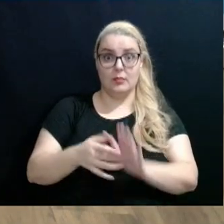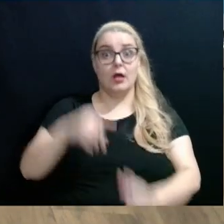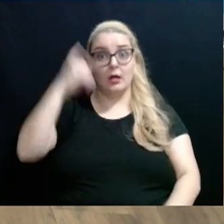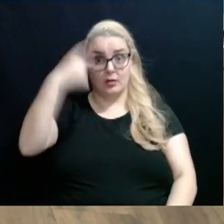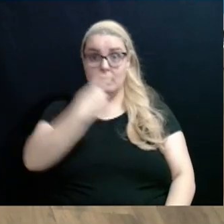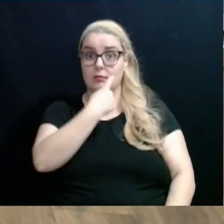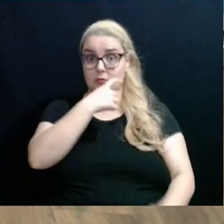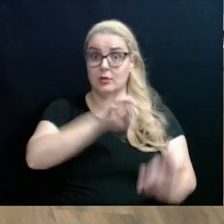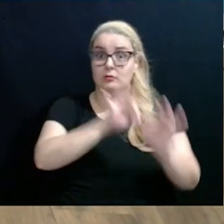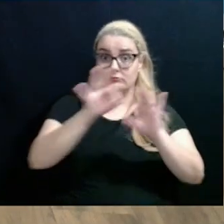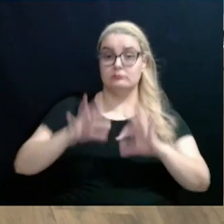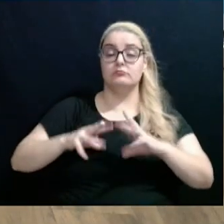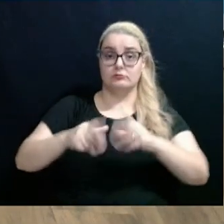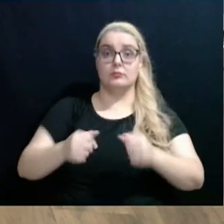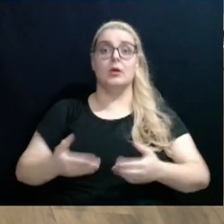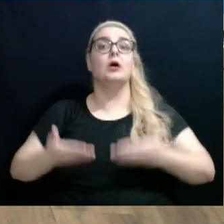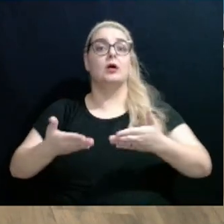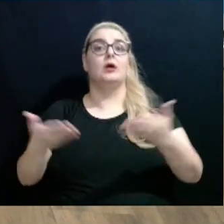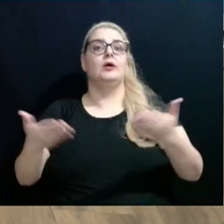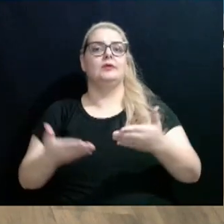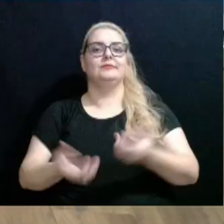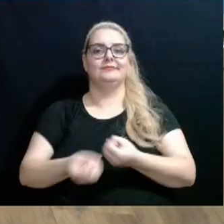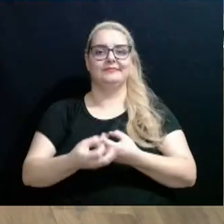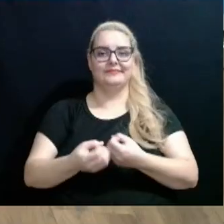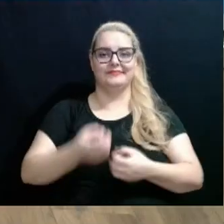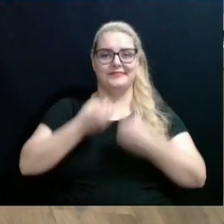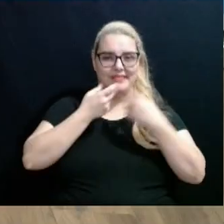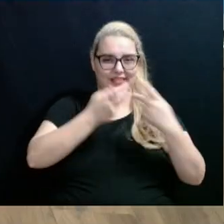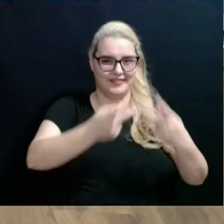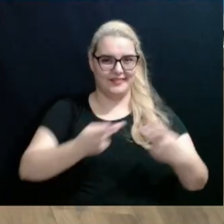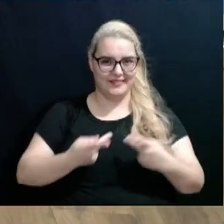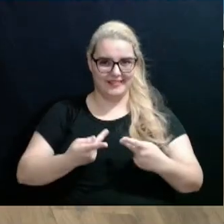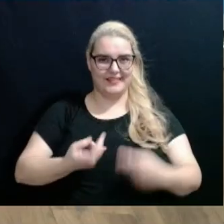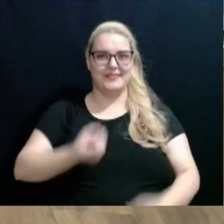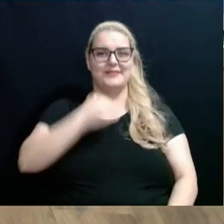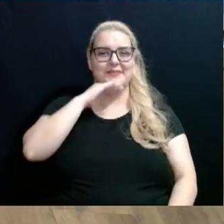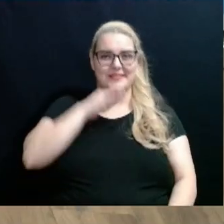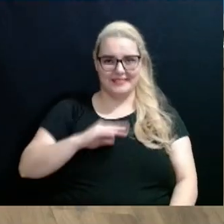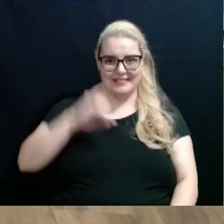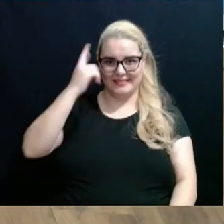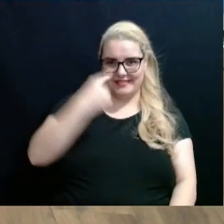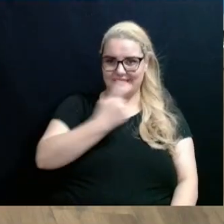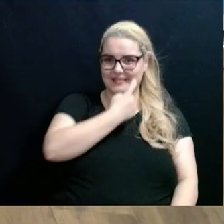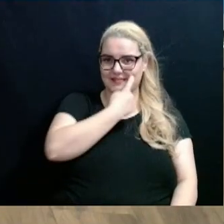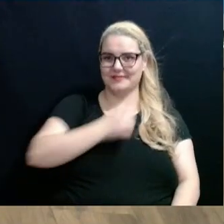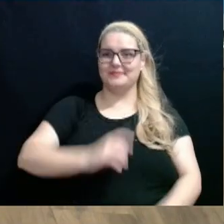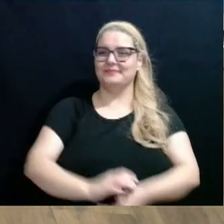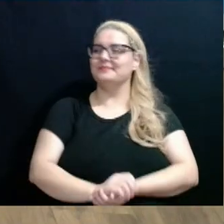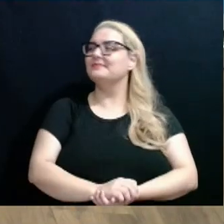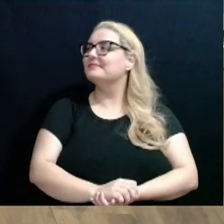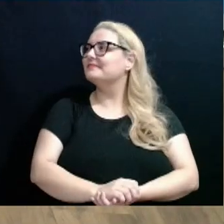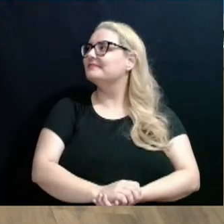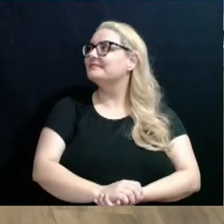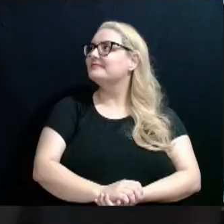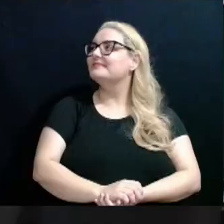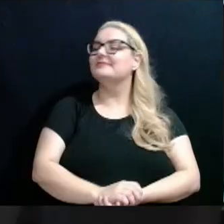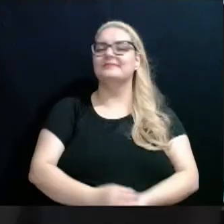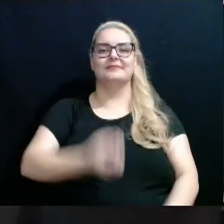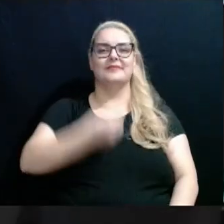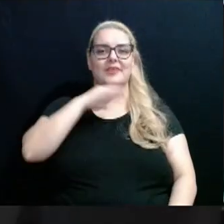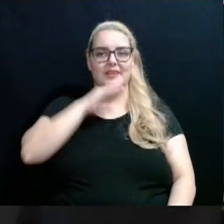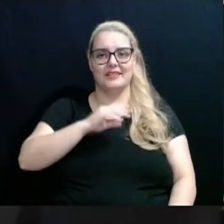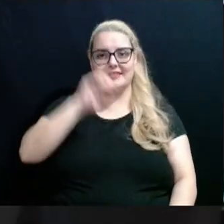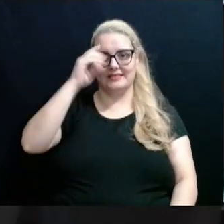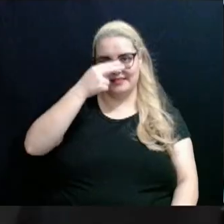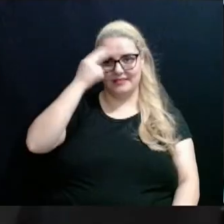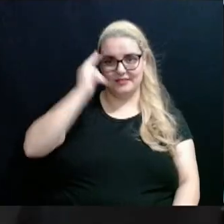acompanhou tudo e traz agora as informações. Seja bem-vinda. Boa tarde, Mirna. Boa tarde, Gabriel. Boa